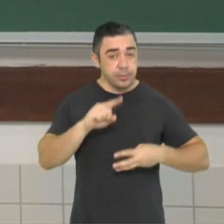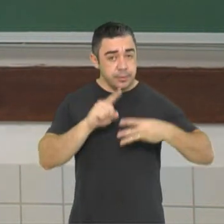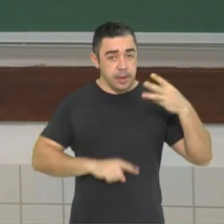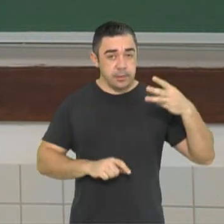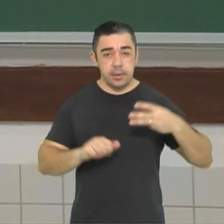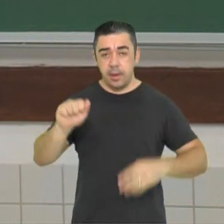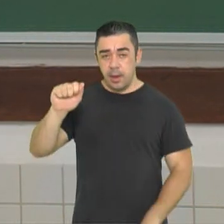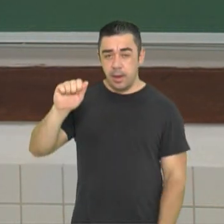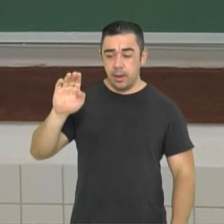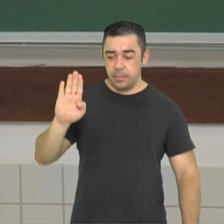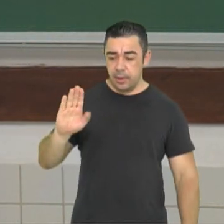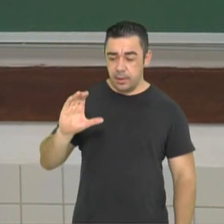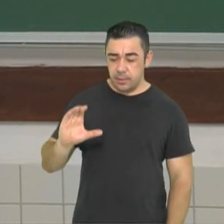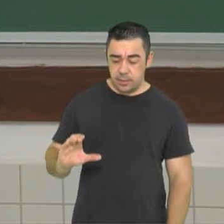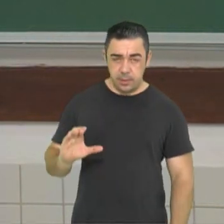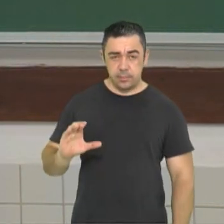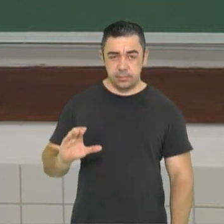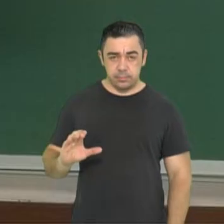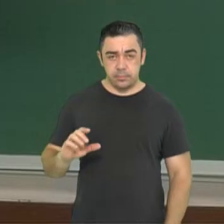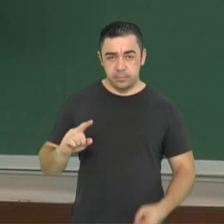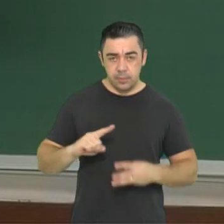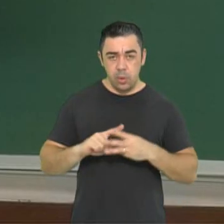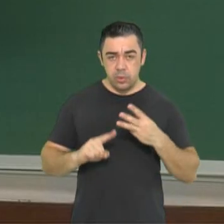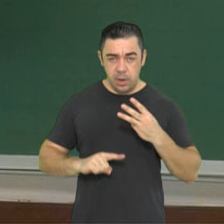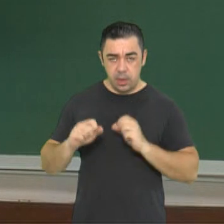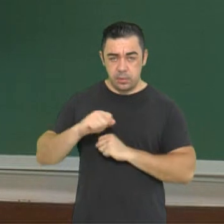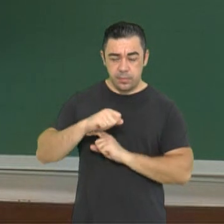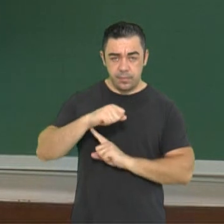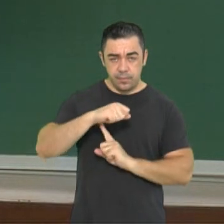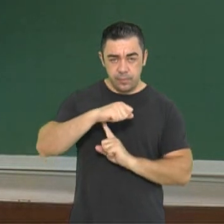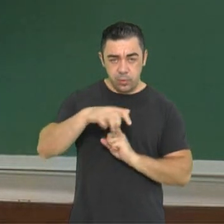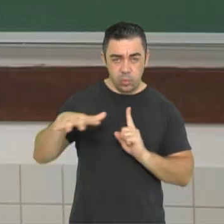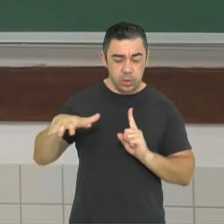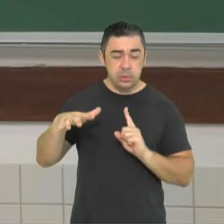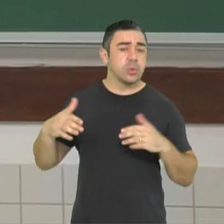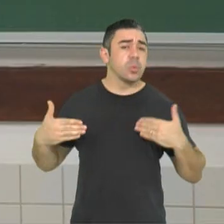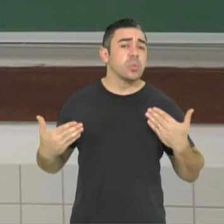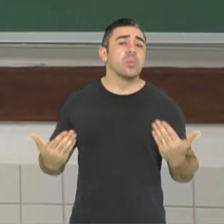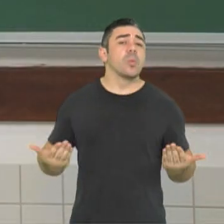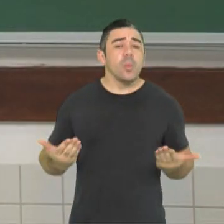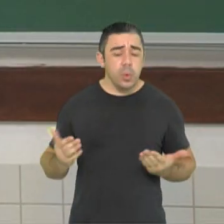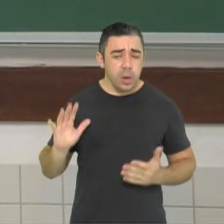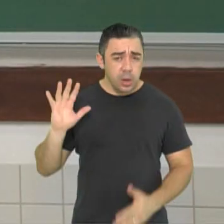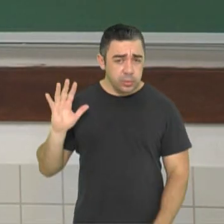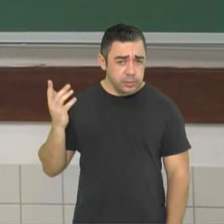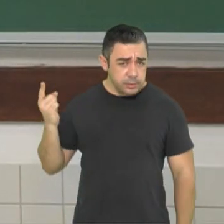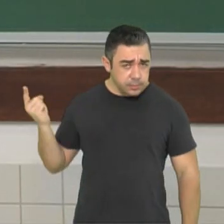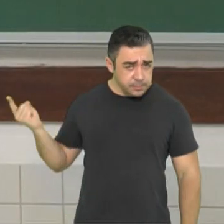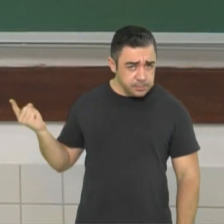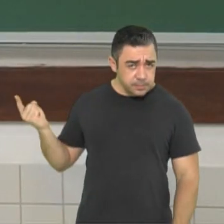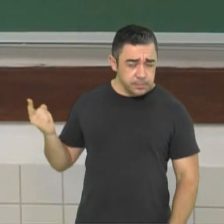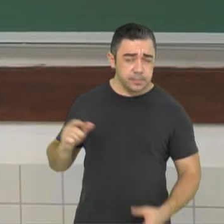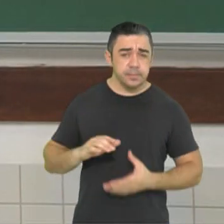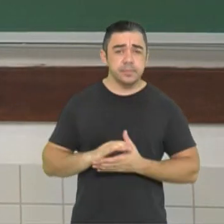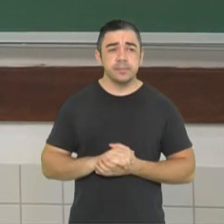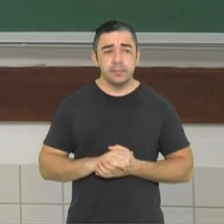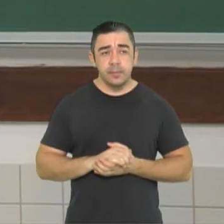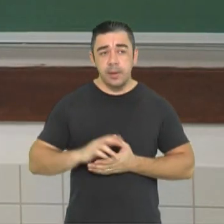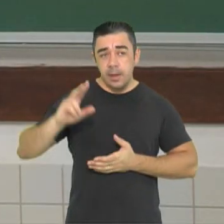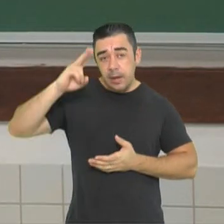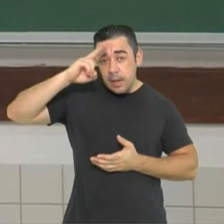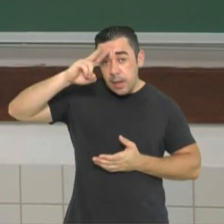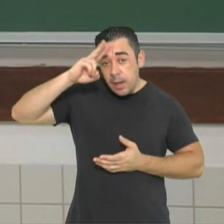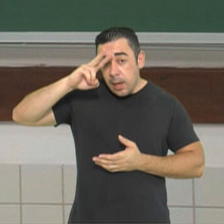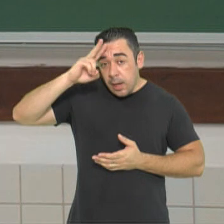figuras de linguagem: metáfora, personificação e eufemismo. O que aconteceu nesse trecho? Lembrando